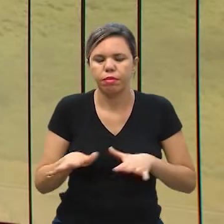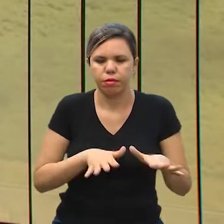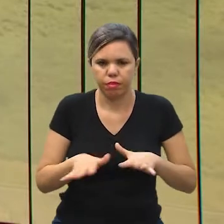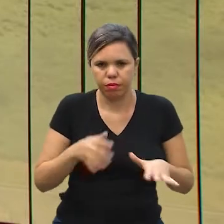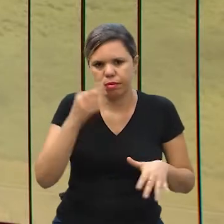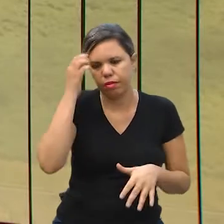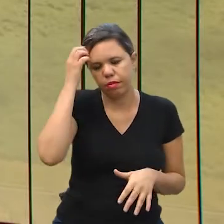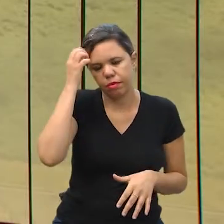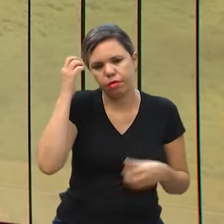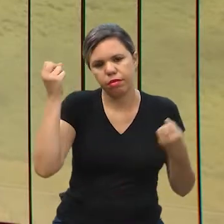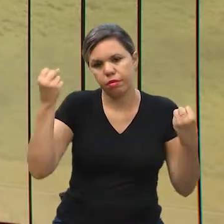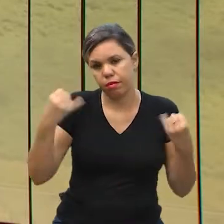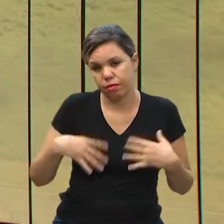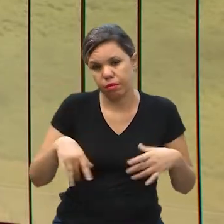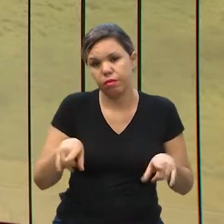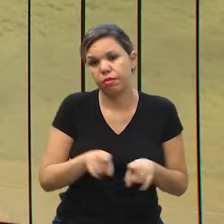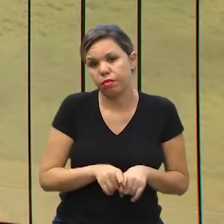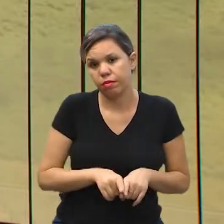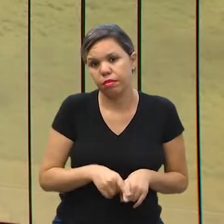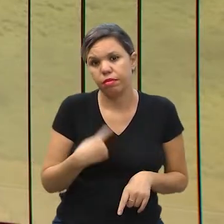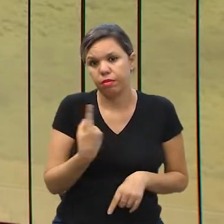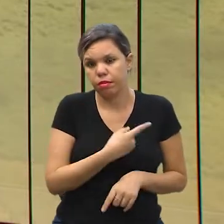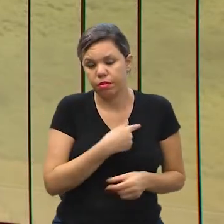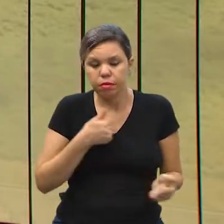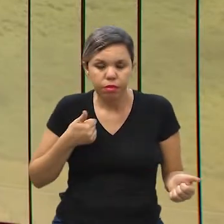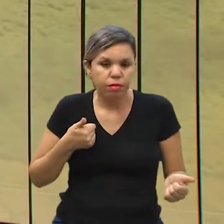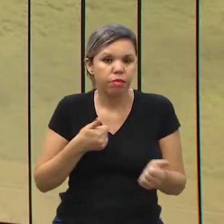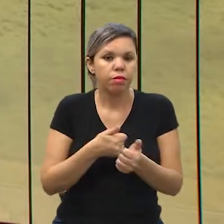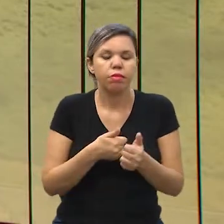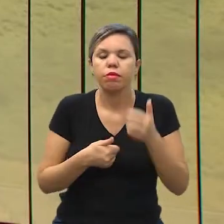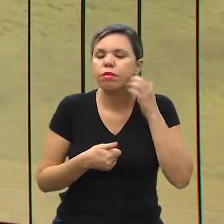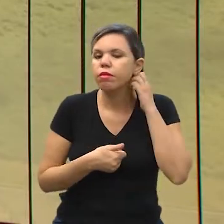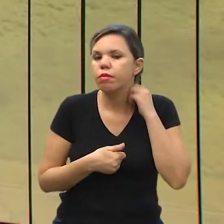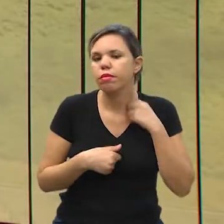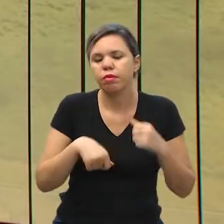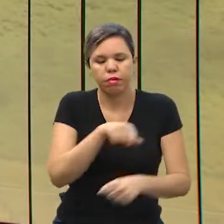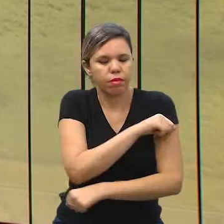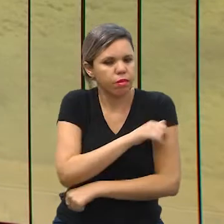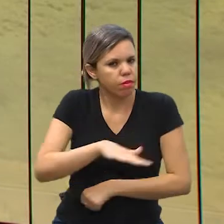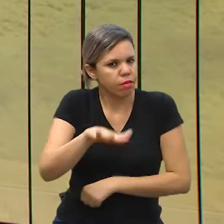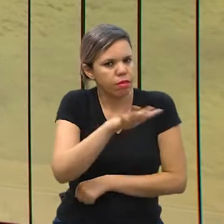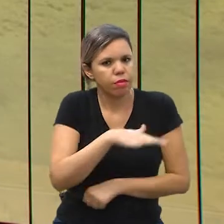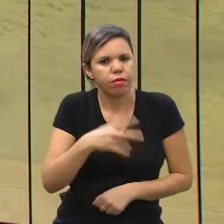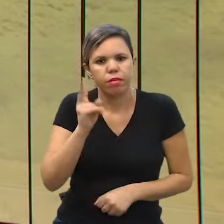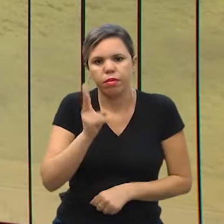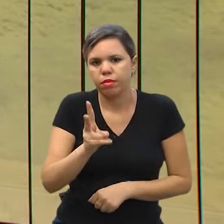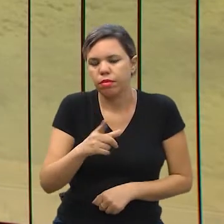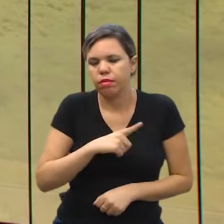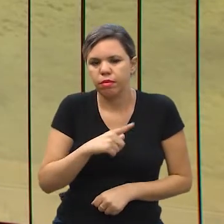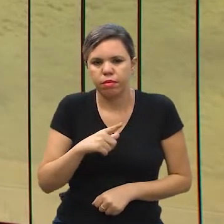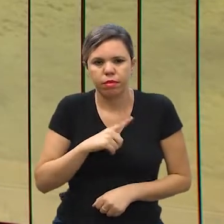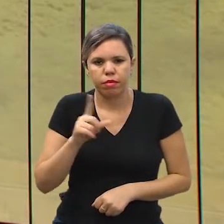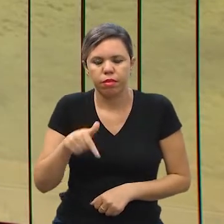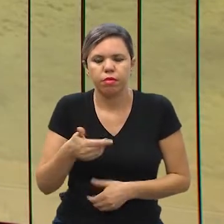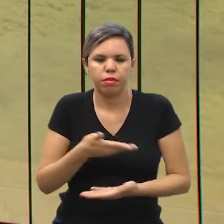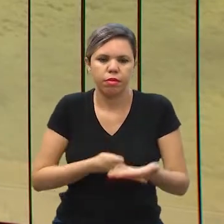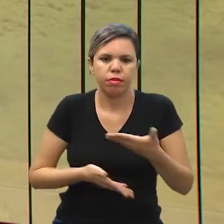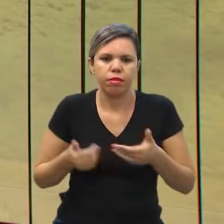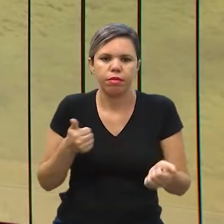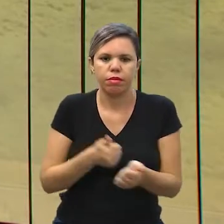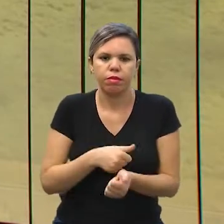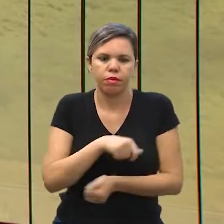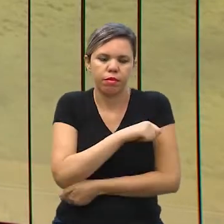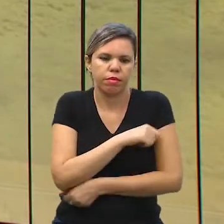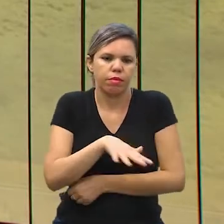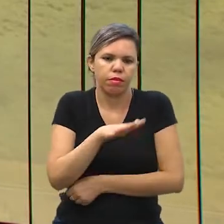também a mobilização para explicar isso também serviu para nos aproximar muito dos alunos alunos e o sempre tive essa